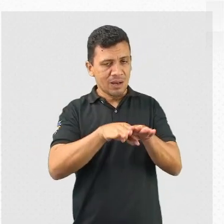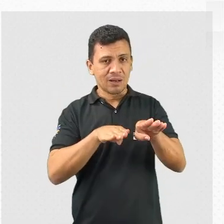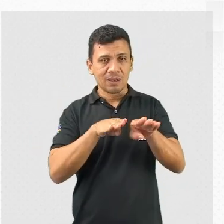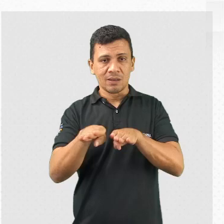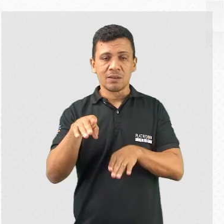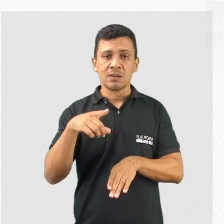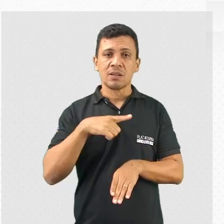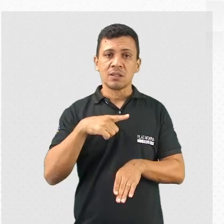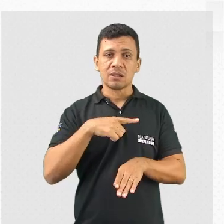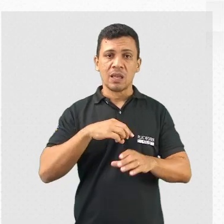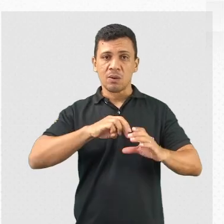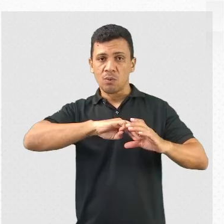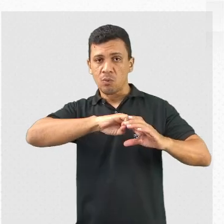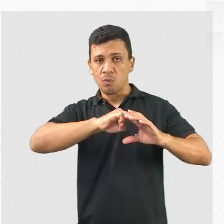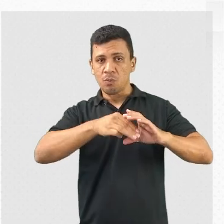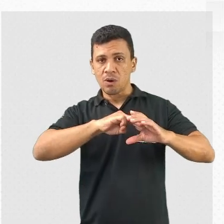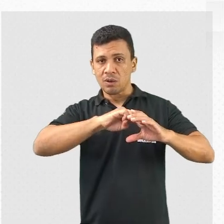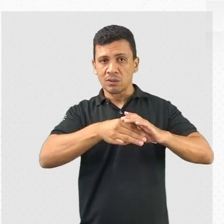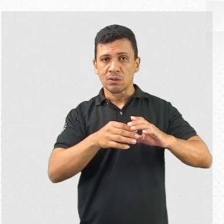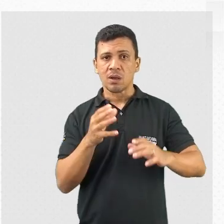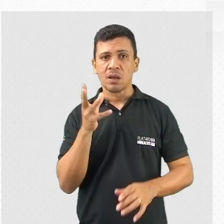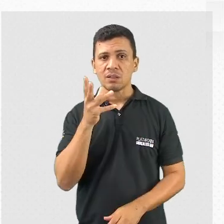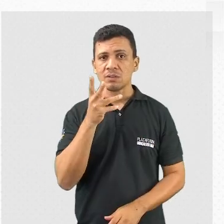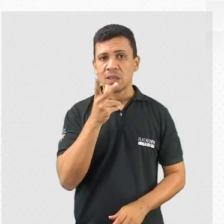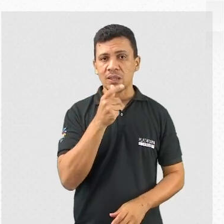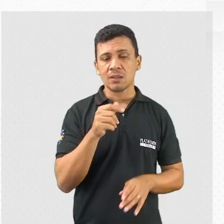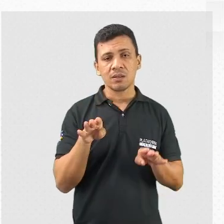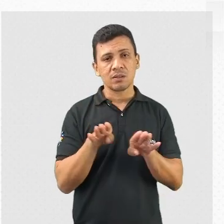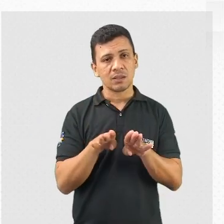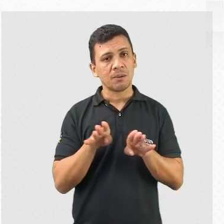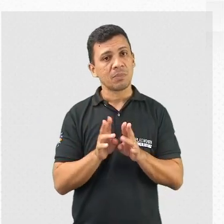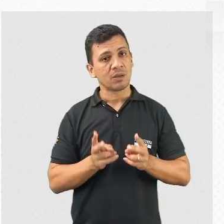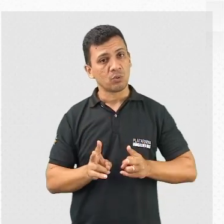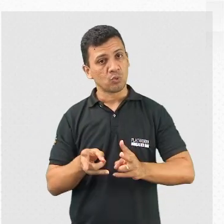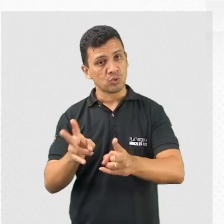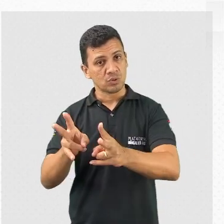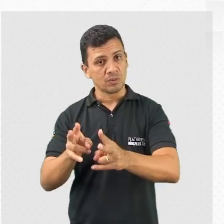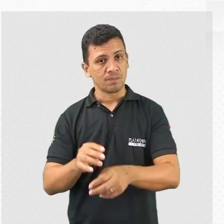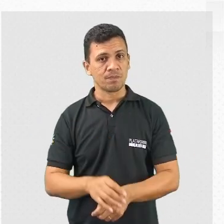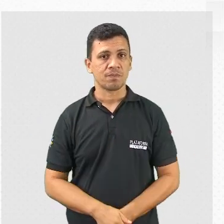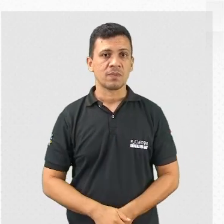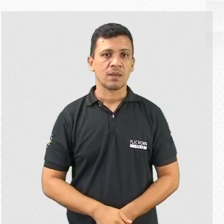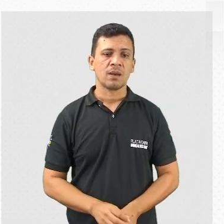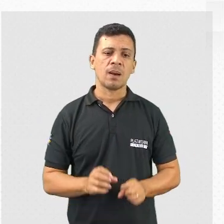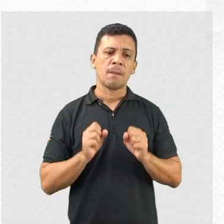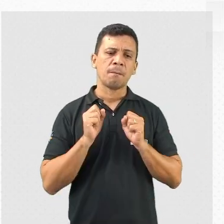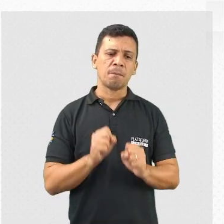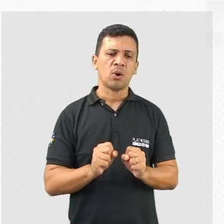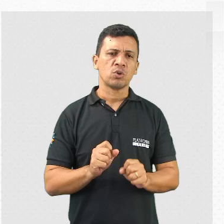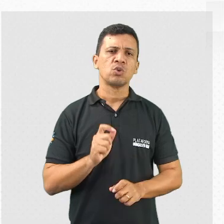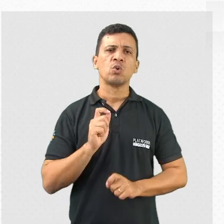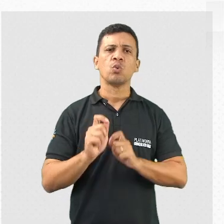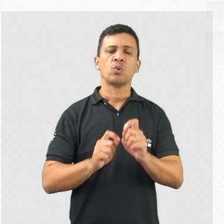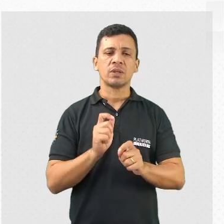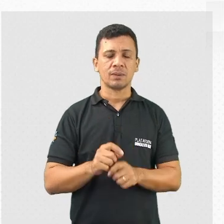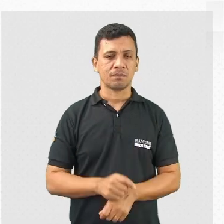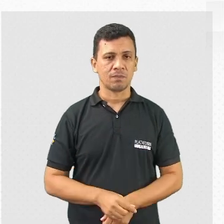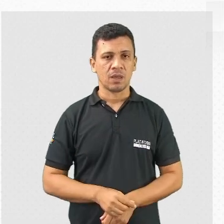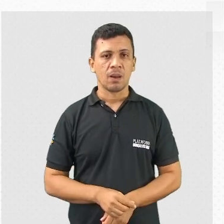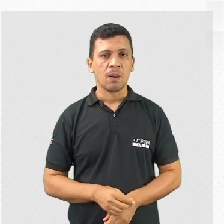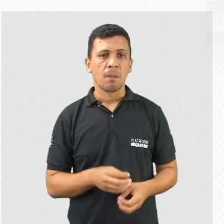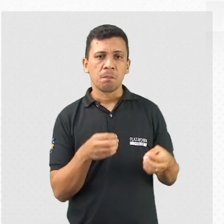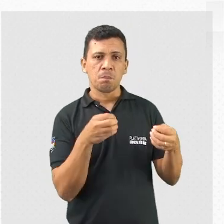sobre o manto de forma lenta e contínua. Podendo, aí muito importante, podendo